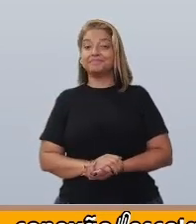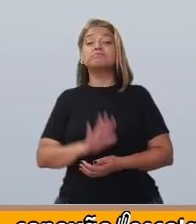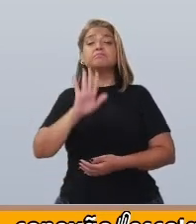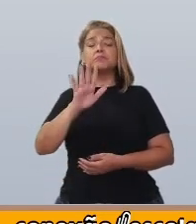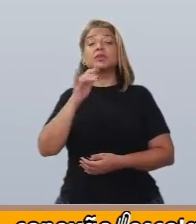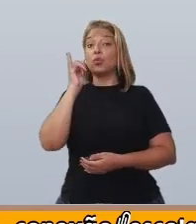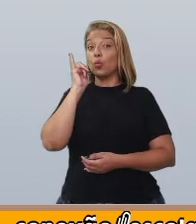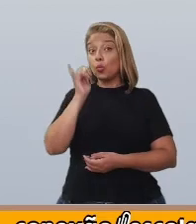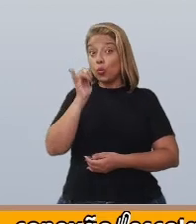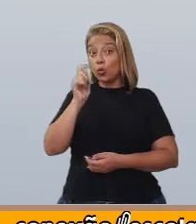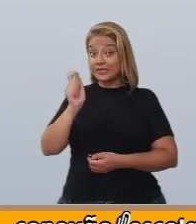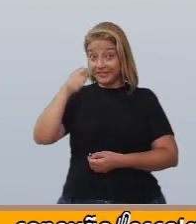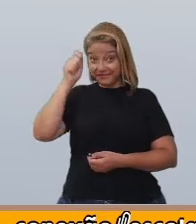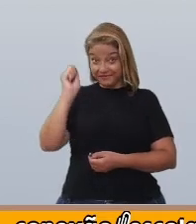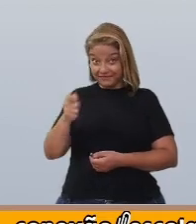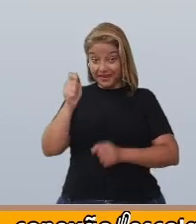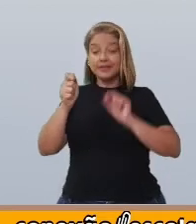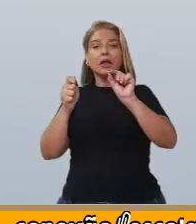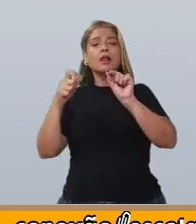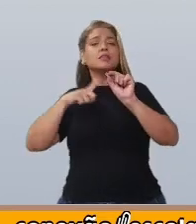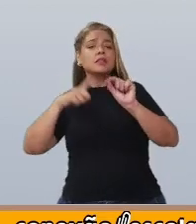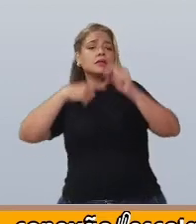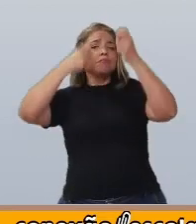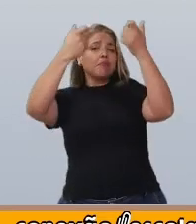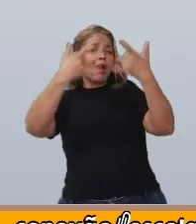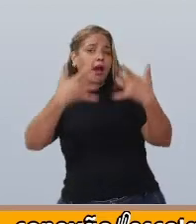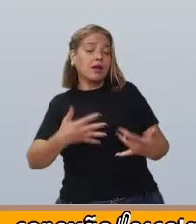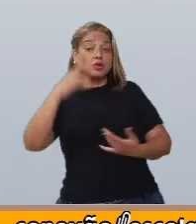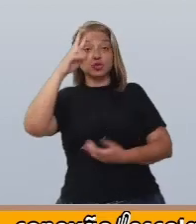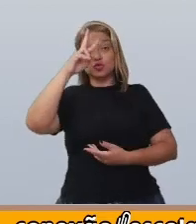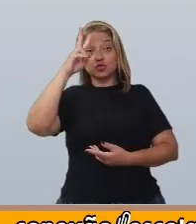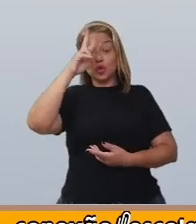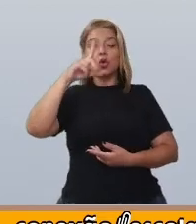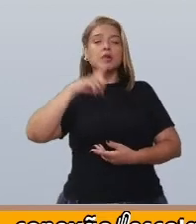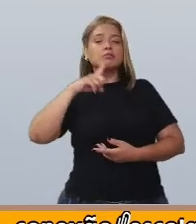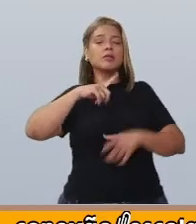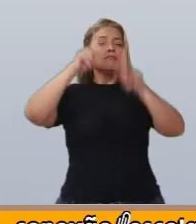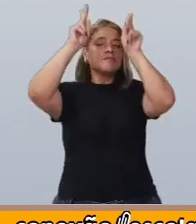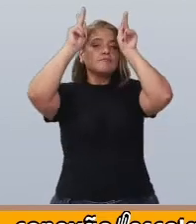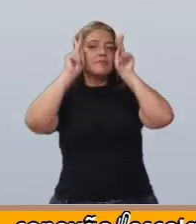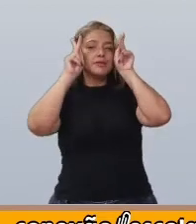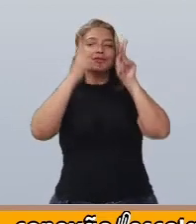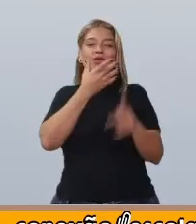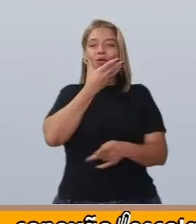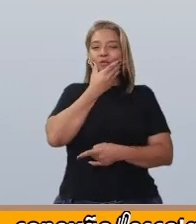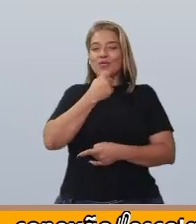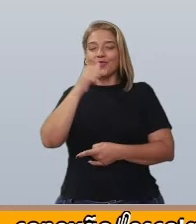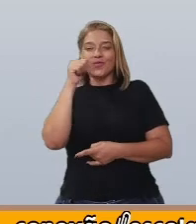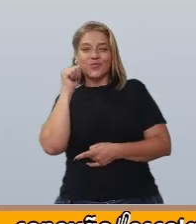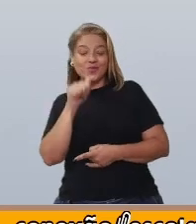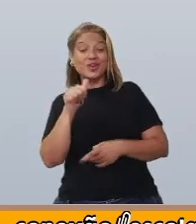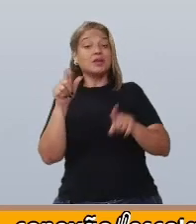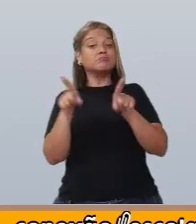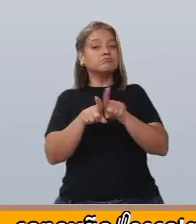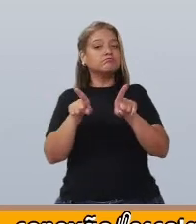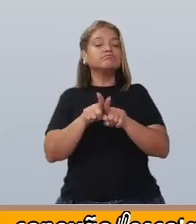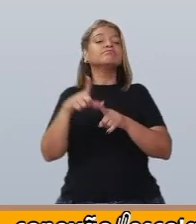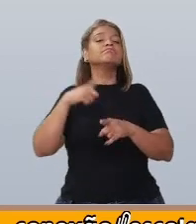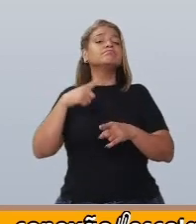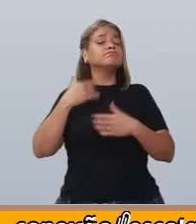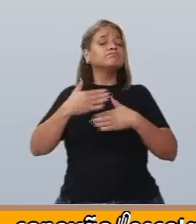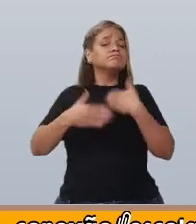Os contos de fada narram histórias que envolvem príncipes e princesas e se desenvolvem em torno